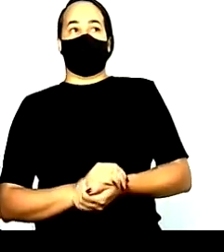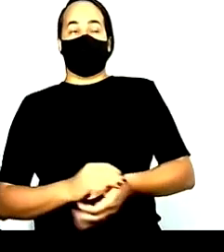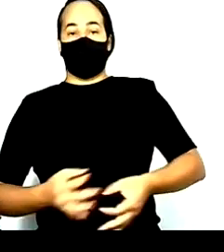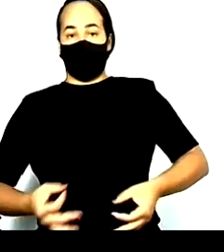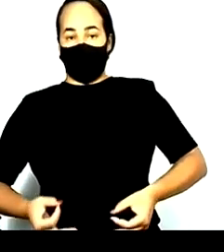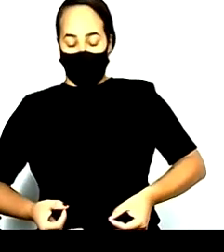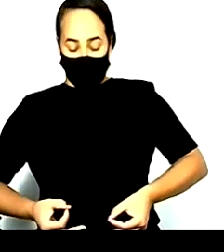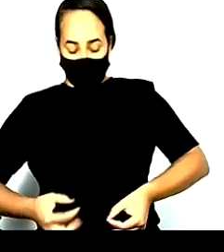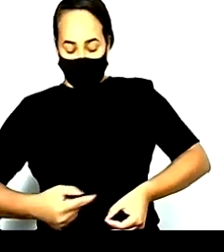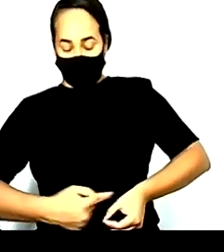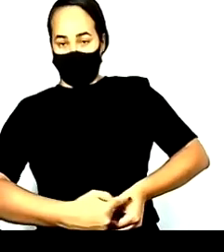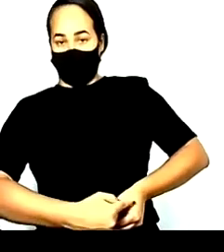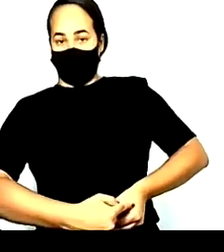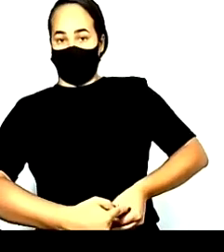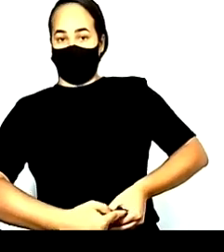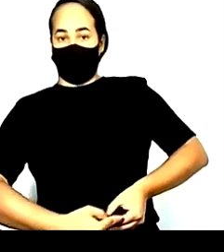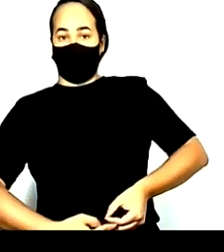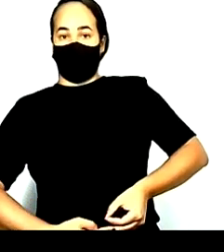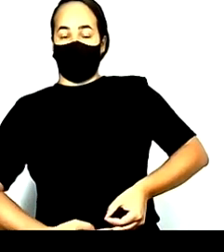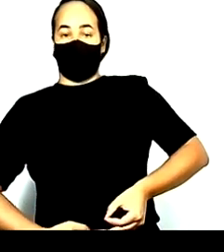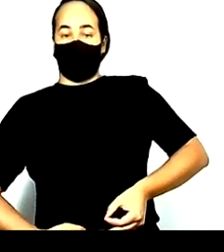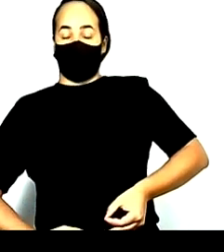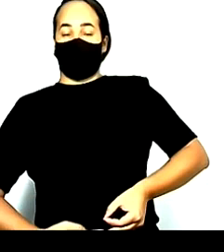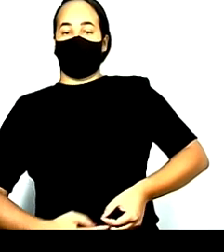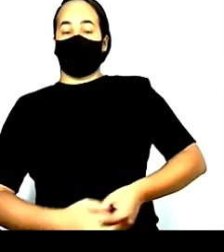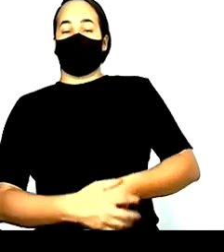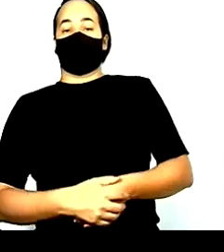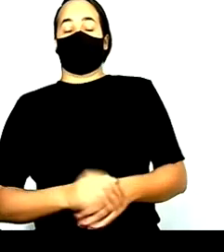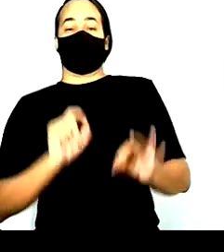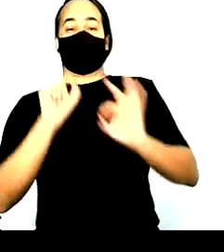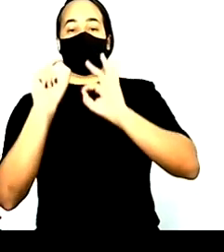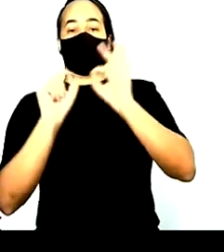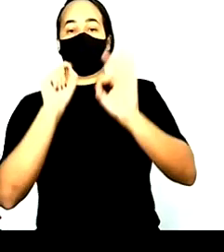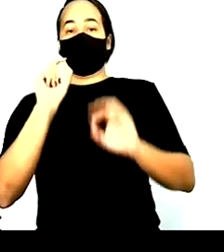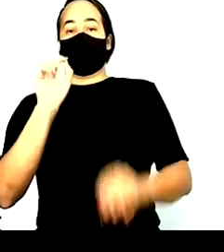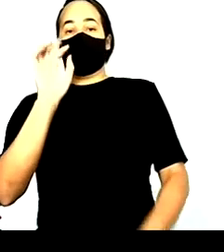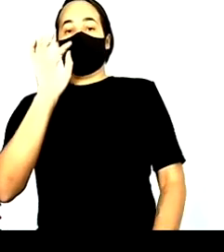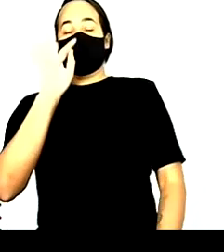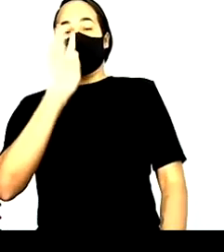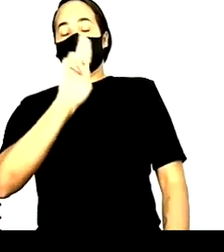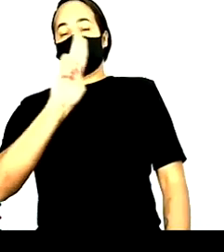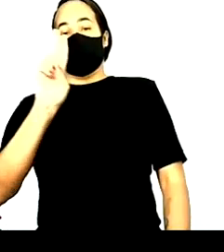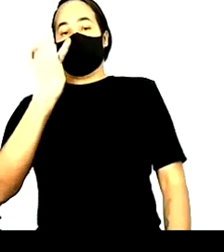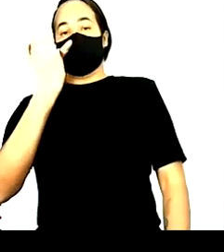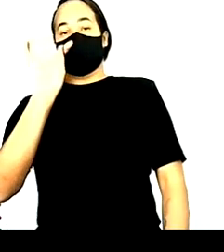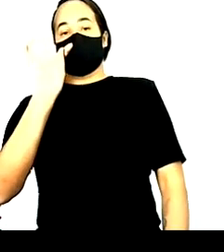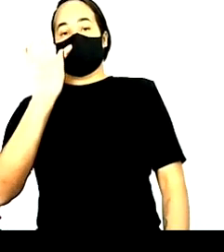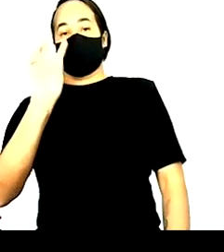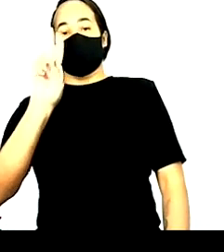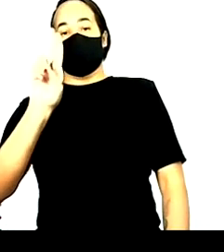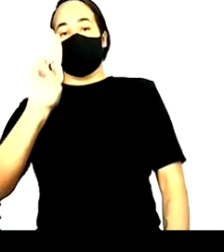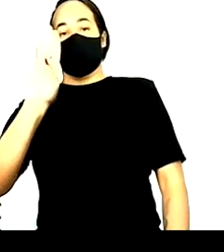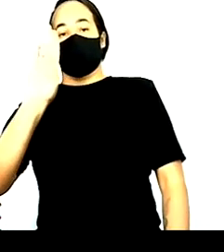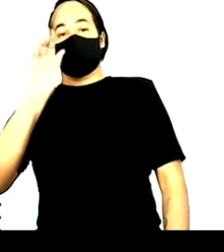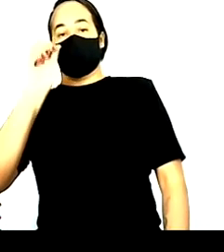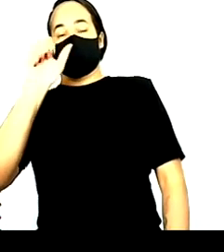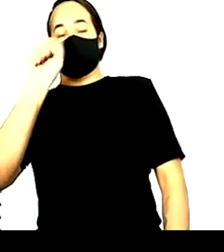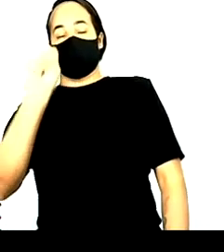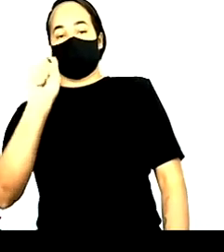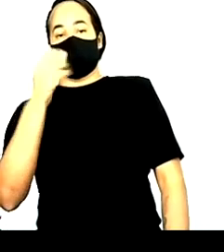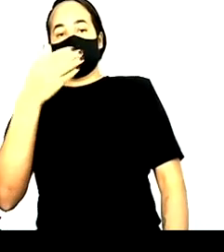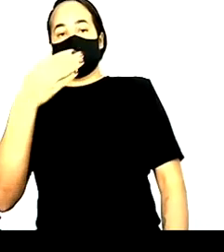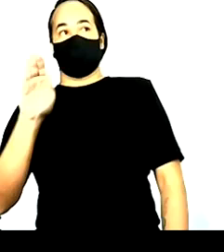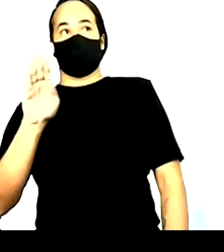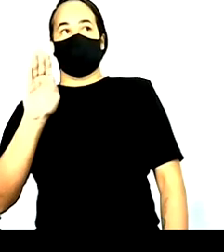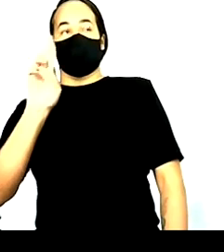As tubas uterinas. As tubas uterinas são dois tubos com aproximadamente 10 centímetros de comprimento